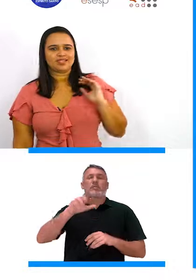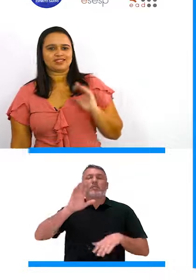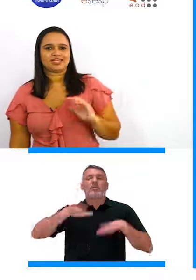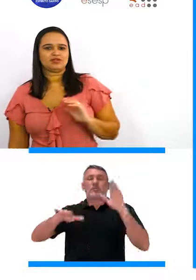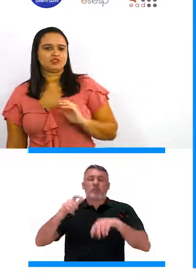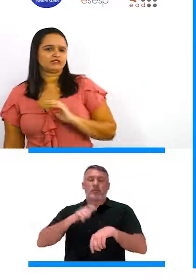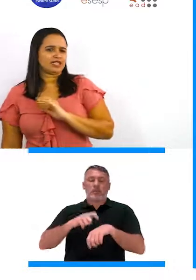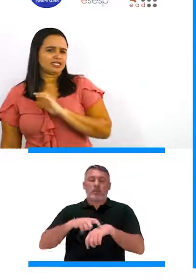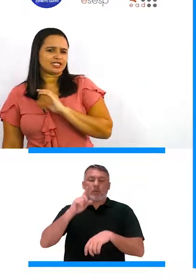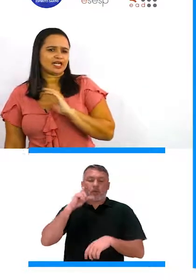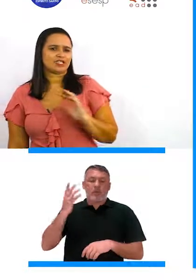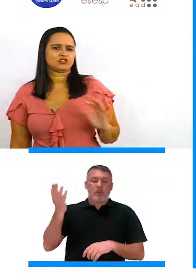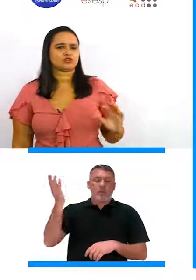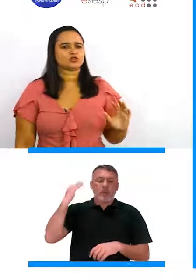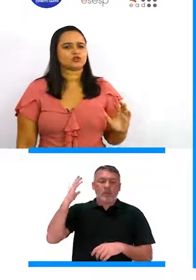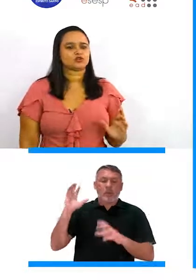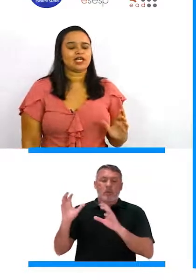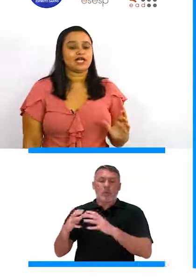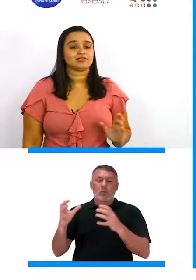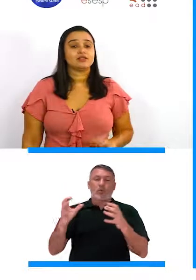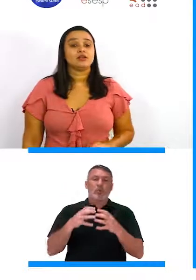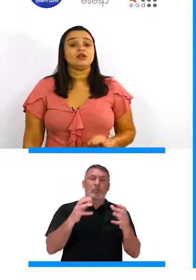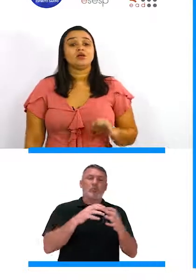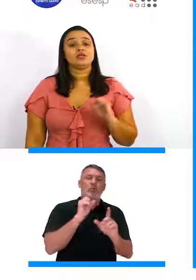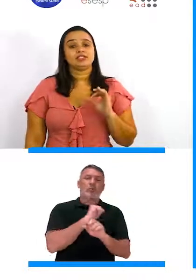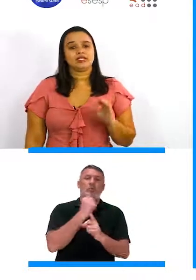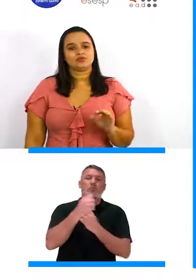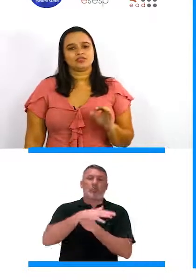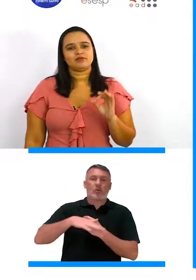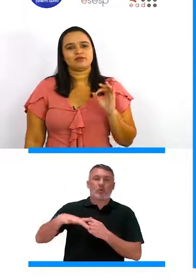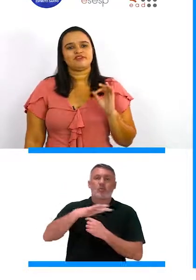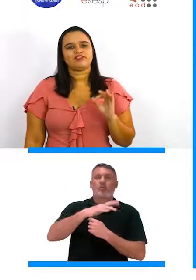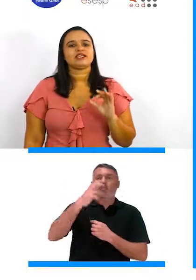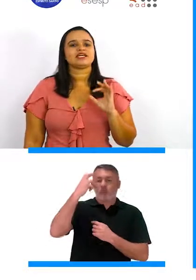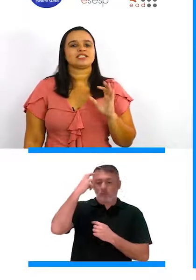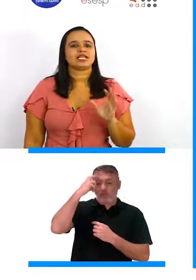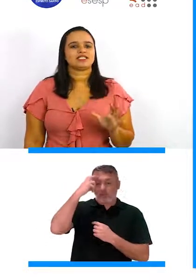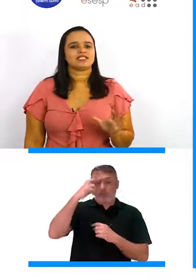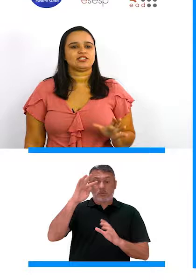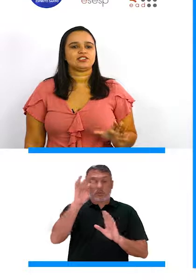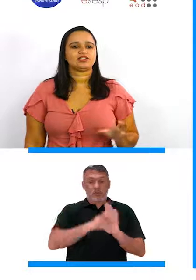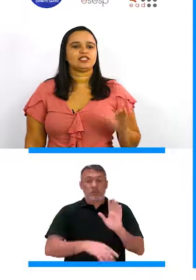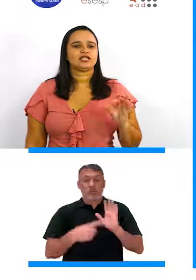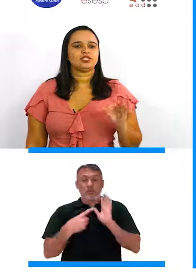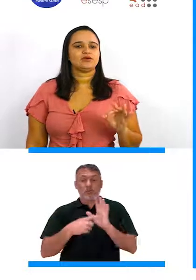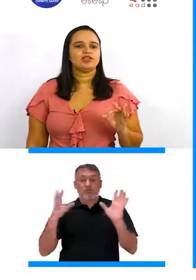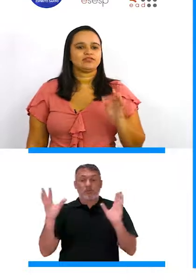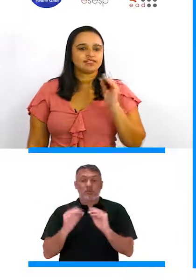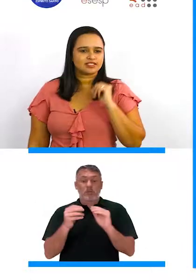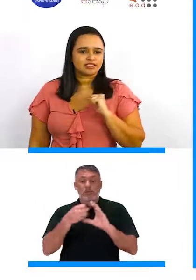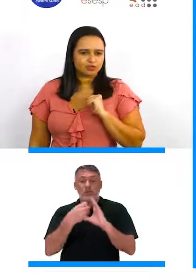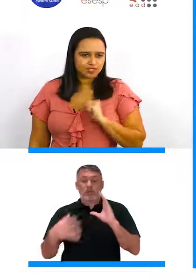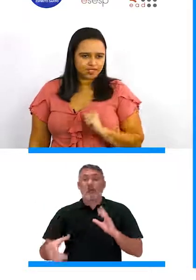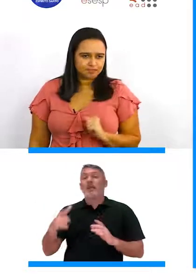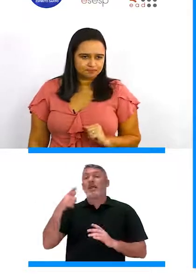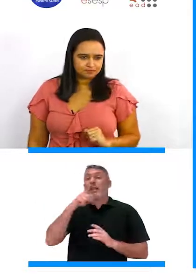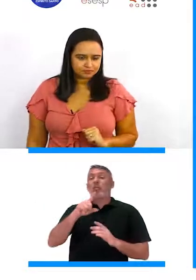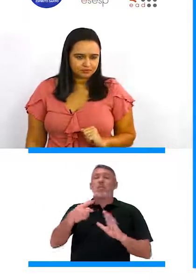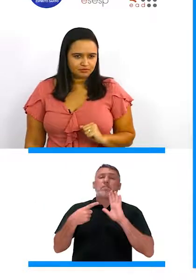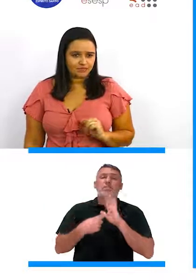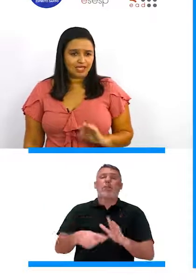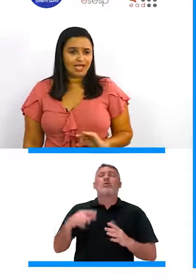No passado e em diferentes classes socioculturais. O texto exemplifica essa característica da língua, evidenciando